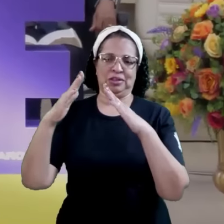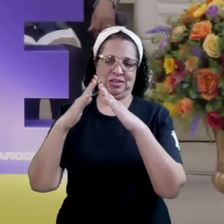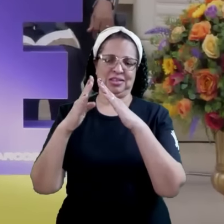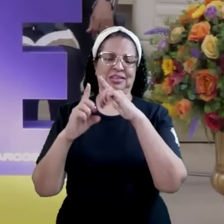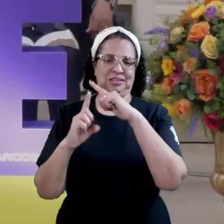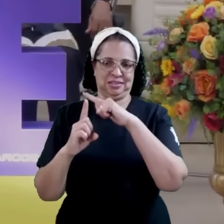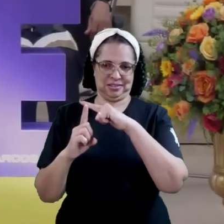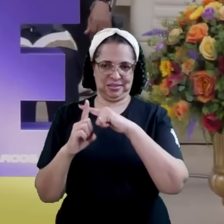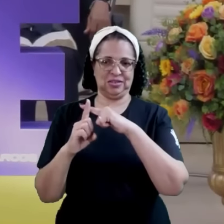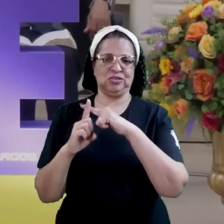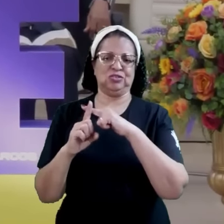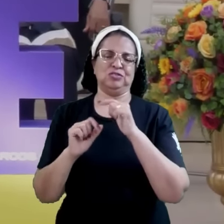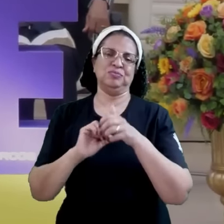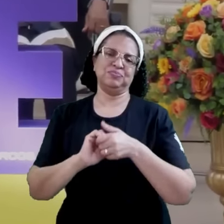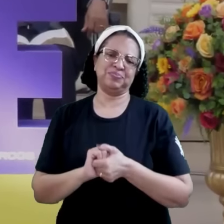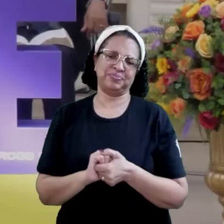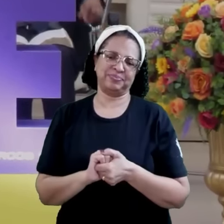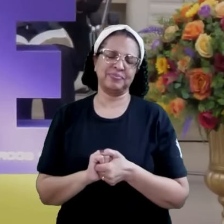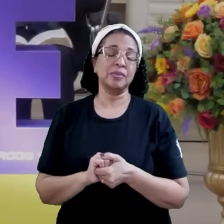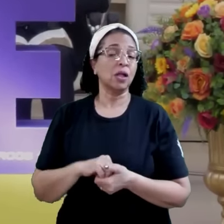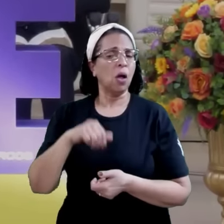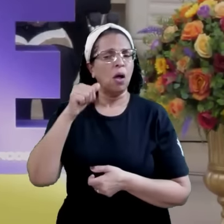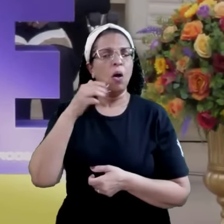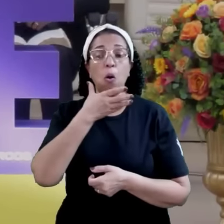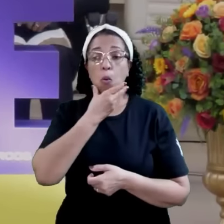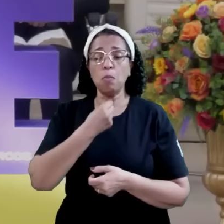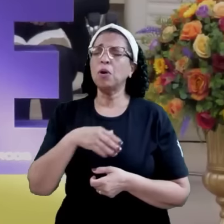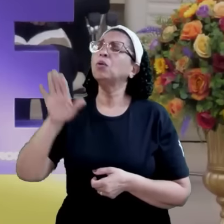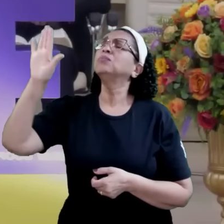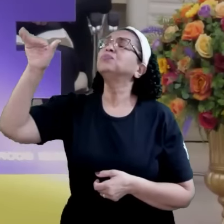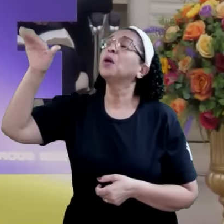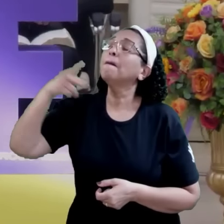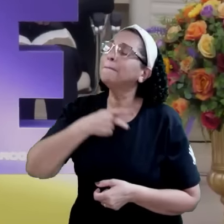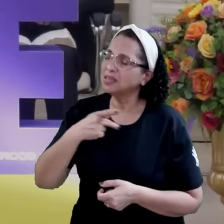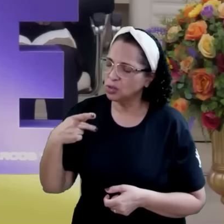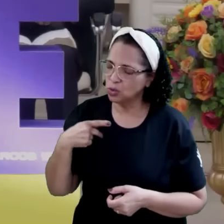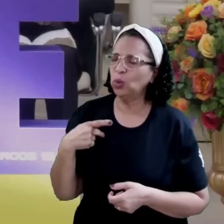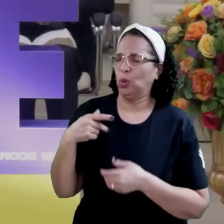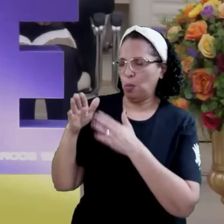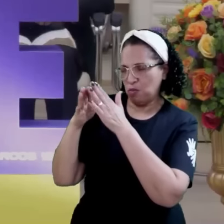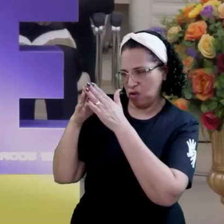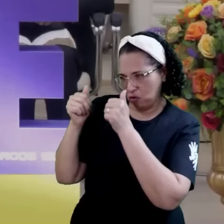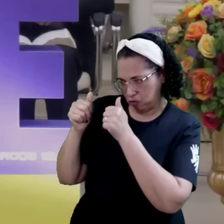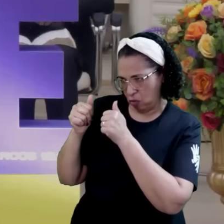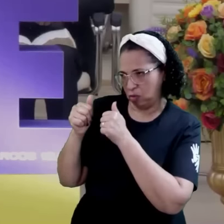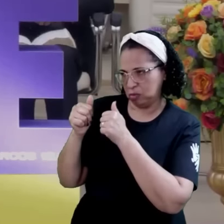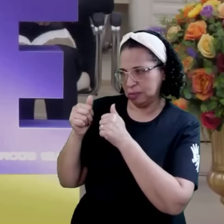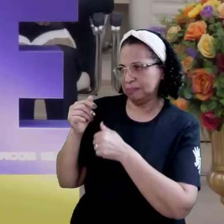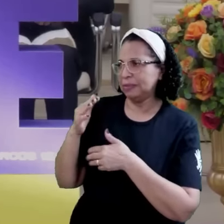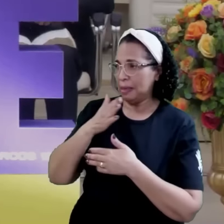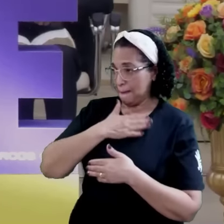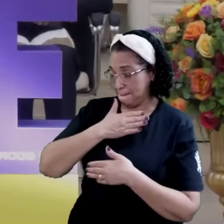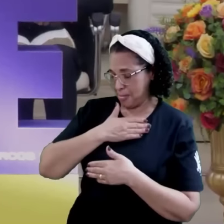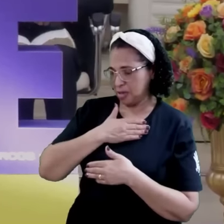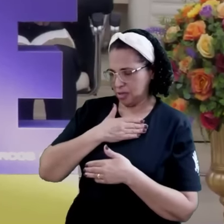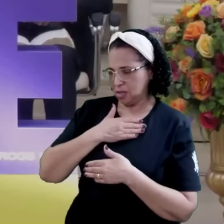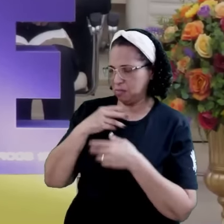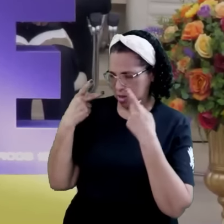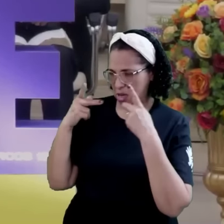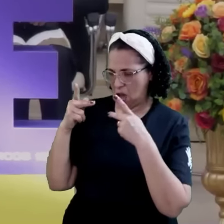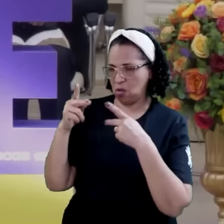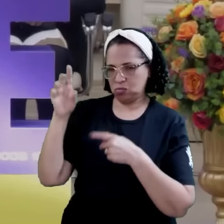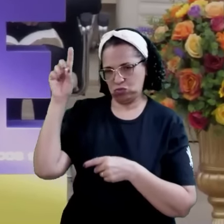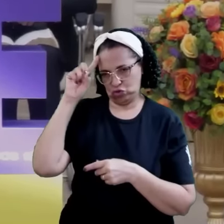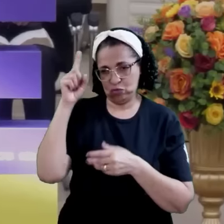bíblica Resumindo marcamos ele disse ó pastor só que a nossa igreja Não tem estacionamento Por enquanto está em reforma mas